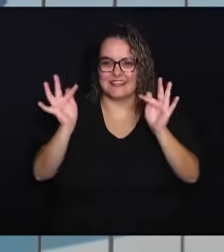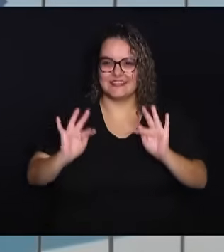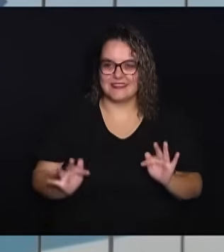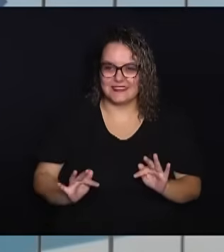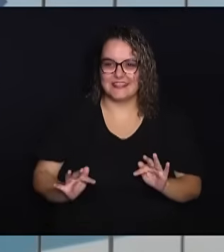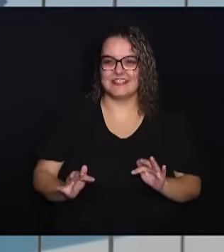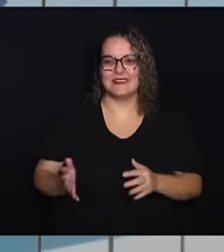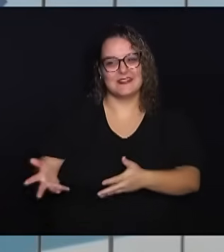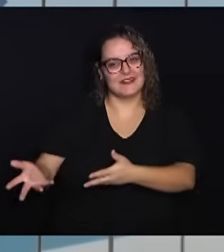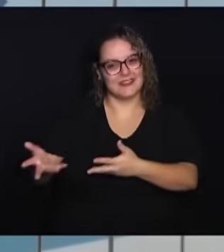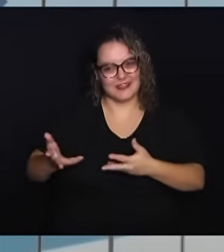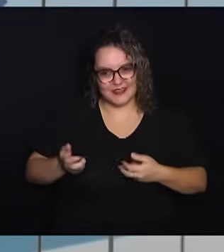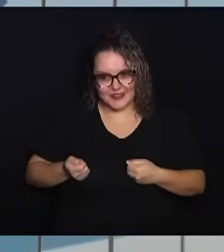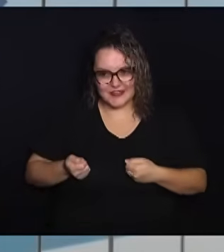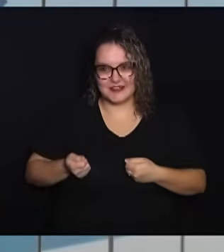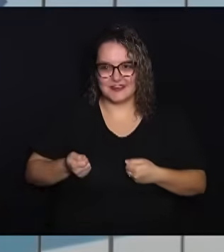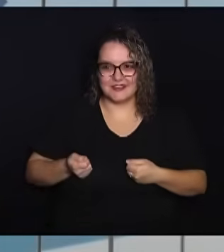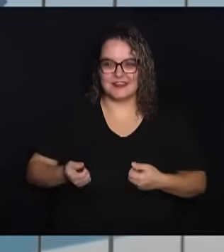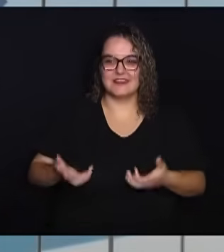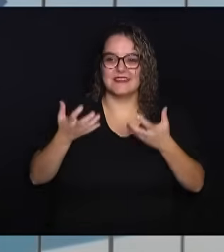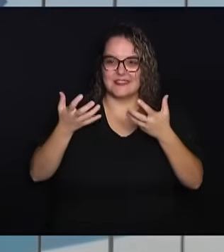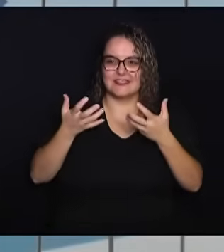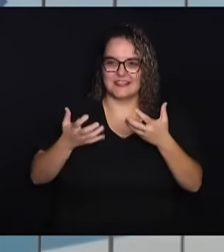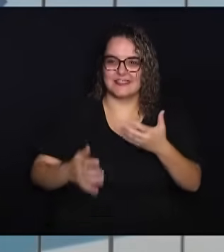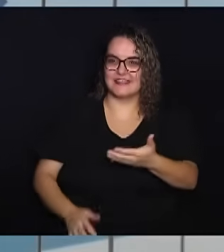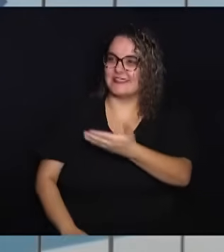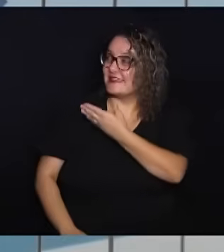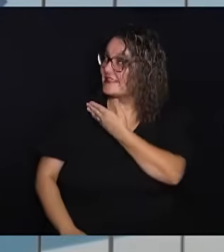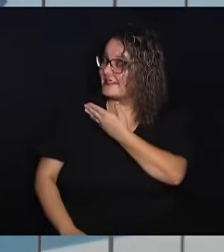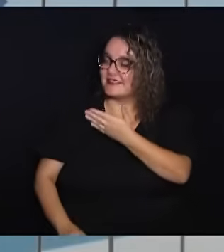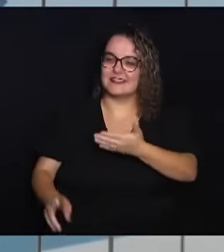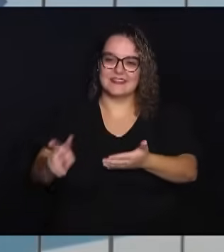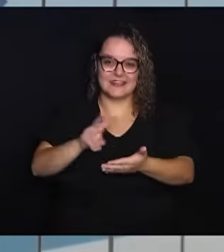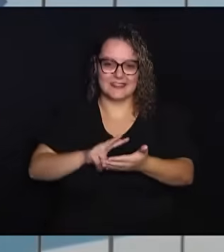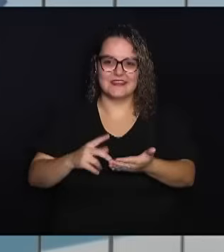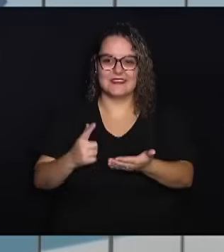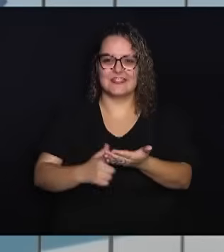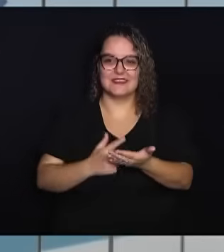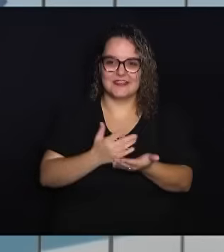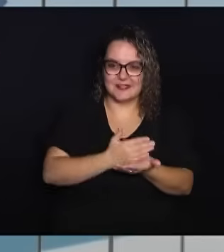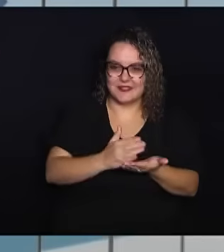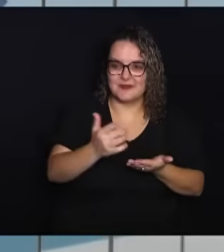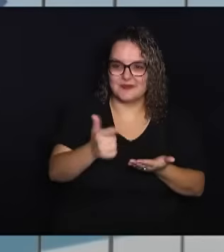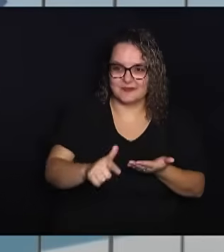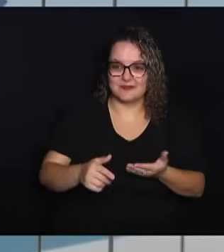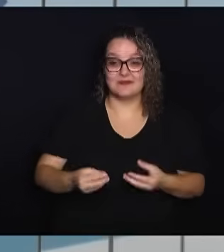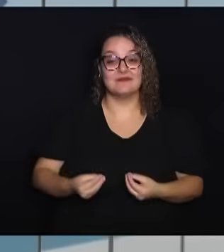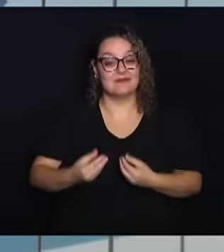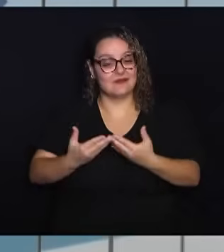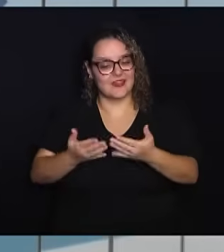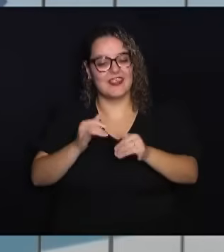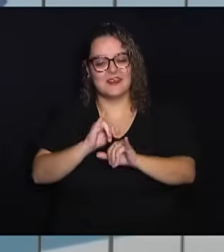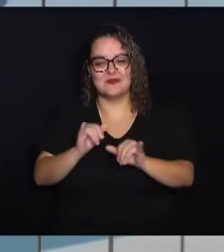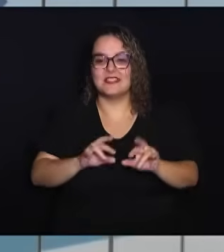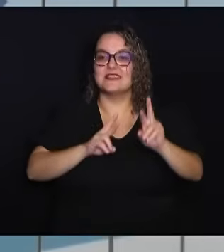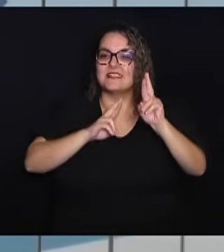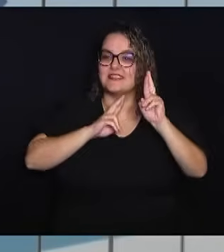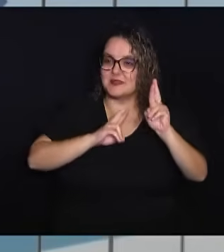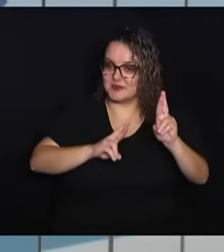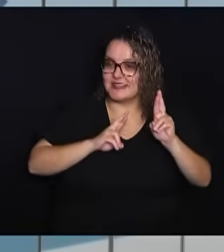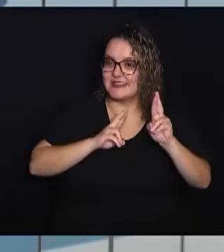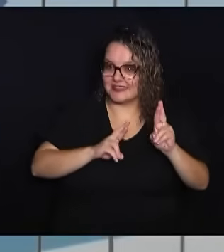pelo convite. Quem quiser ler esse livro aqui, Recomeçar, ele vai te levar aí uma mensagem de